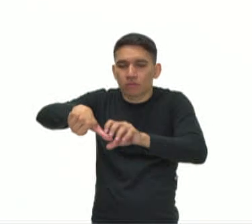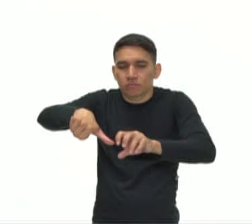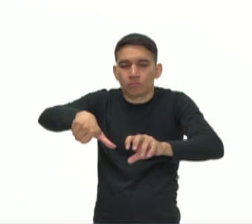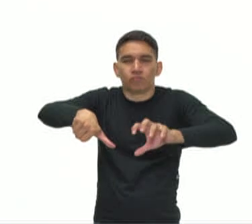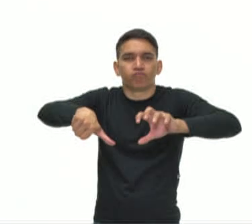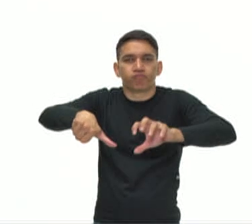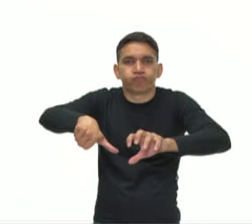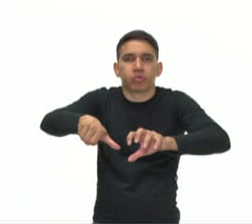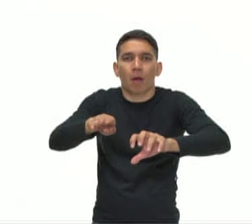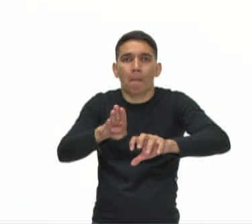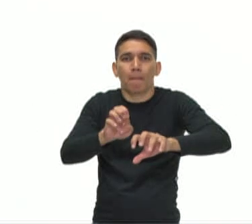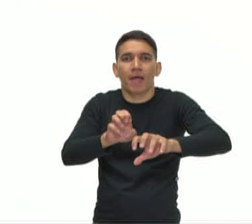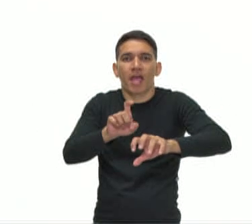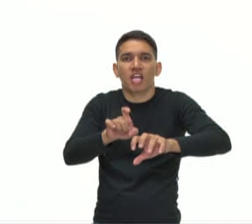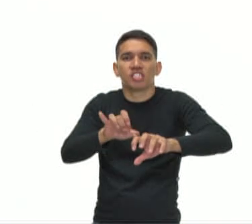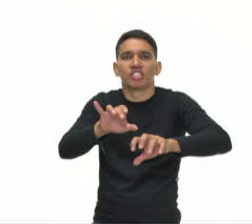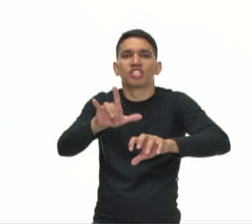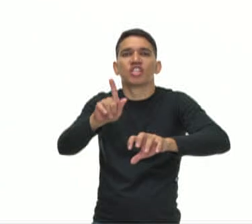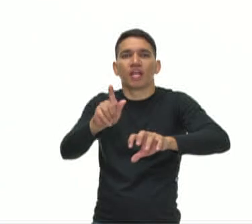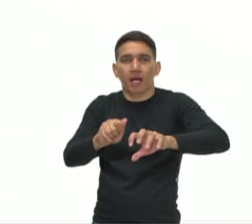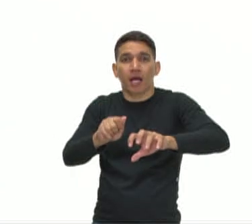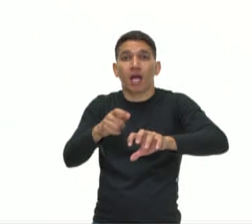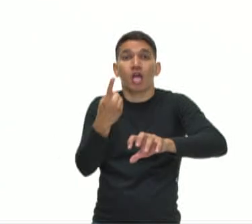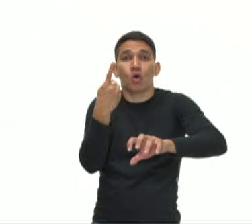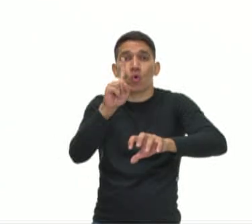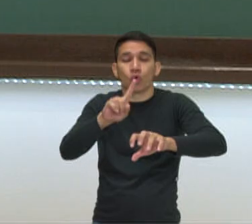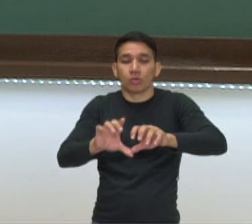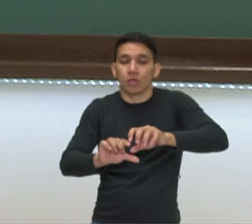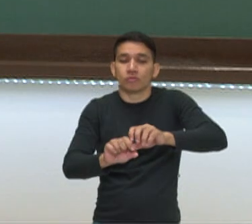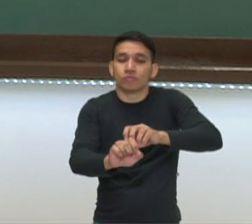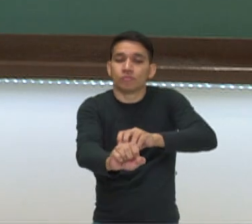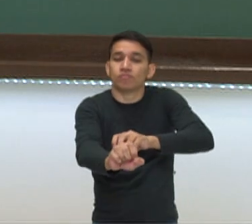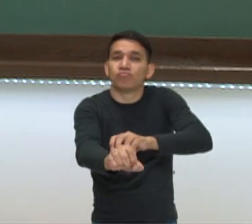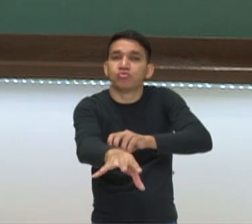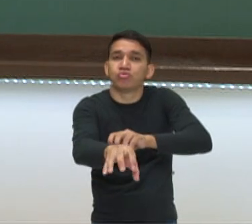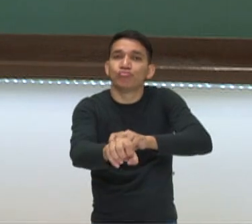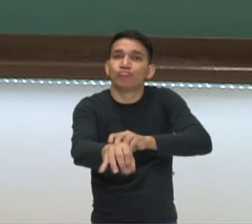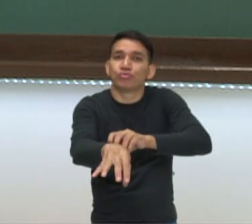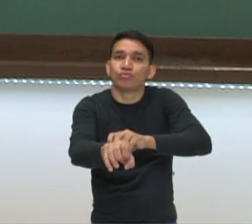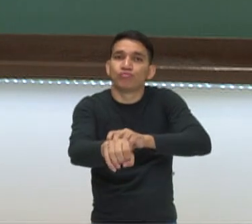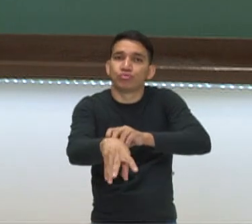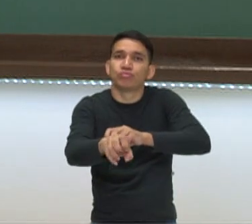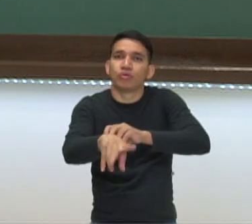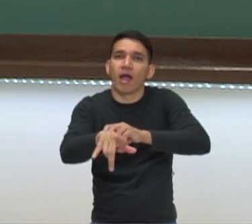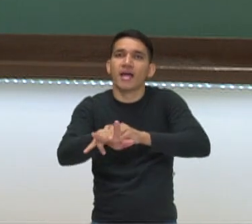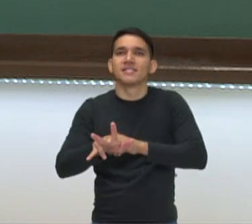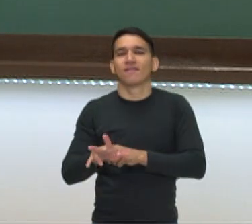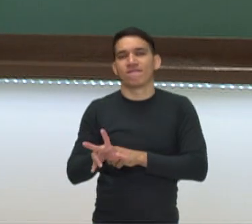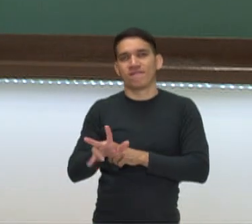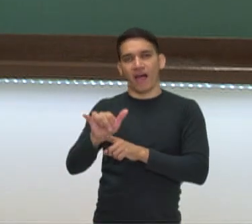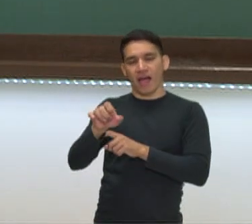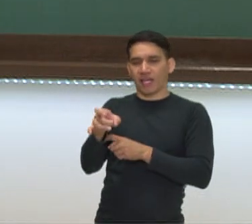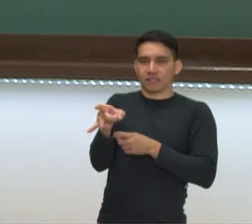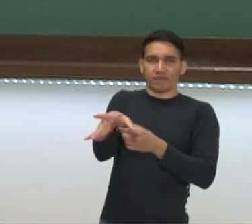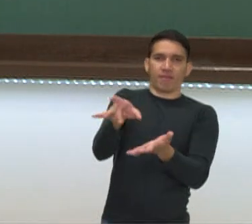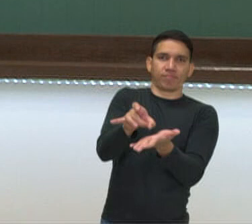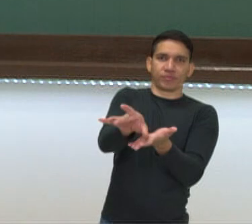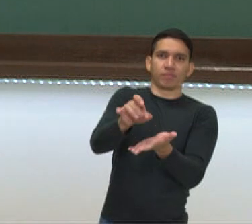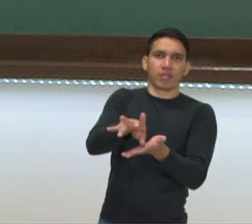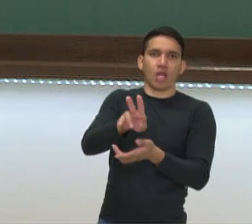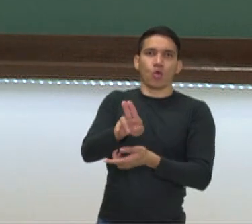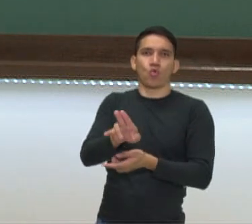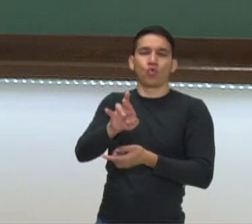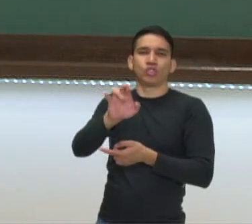bexiga e por fim pela uretra, que é o canal onde sai a urina. Claro que se